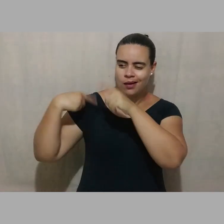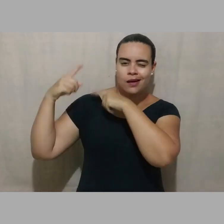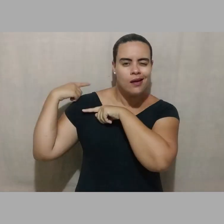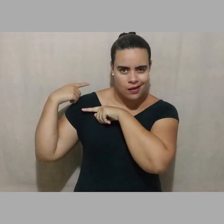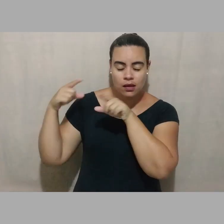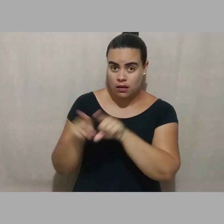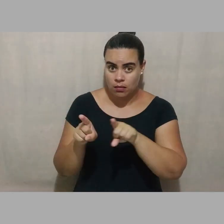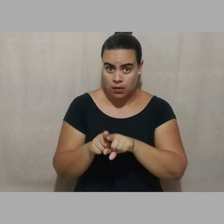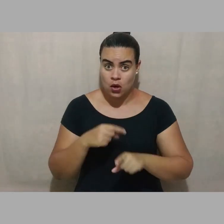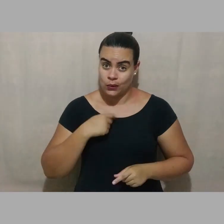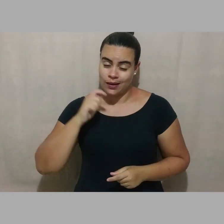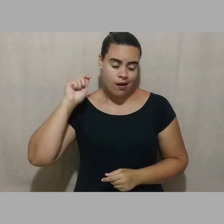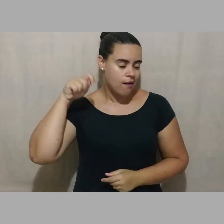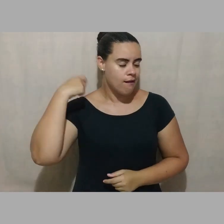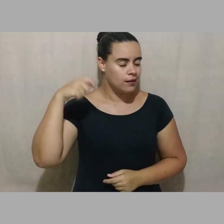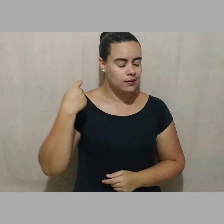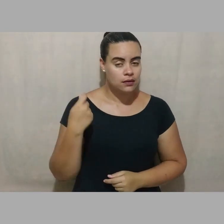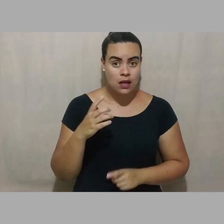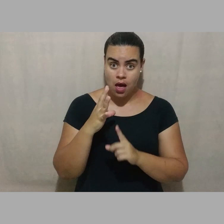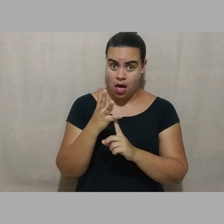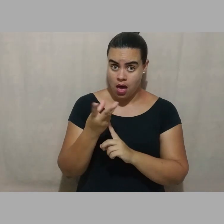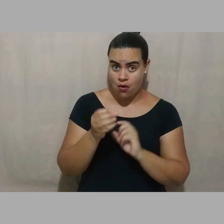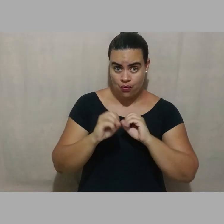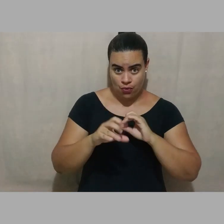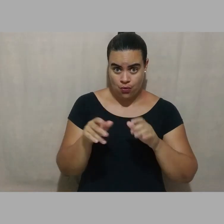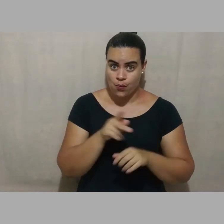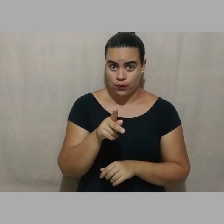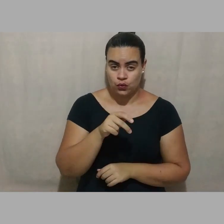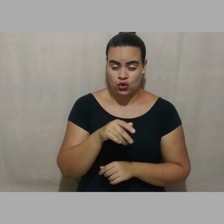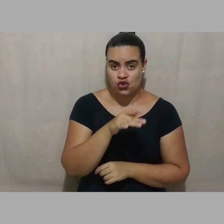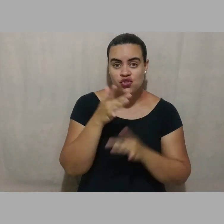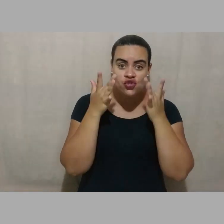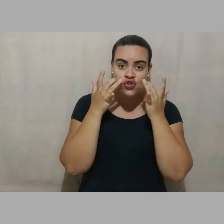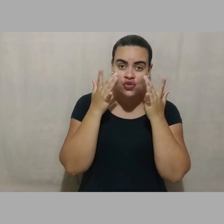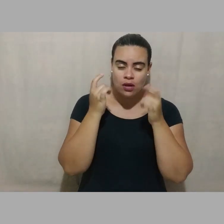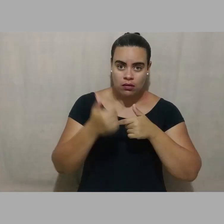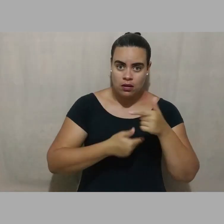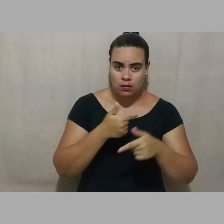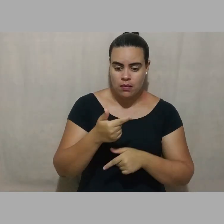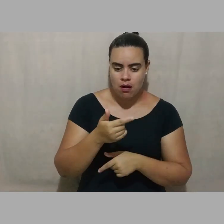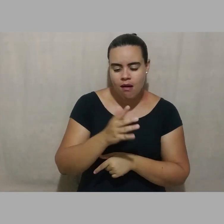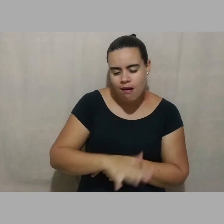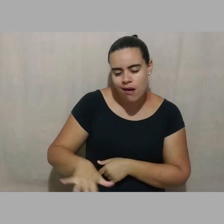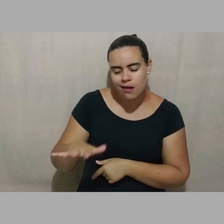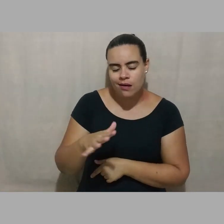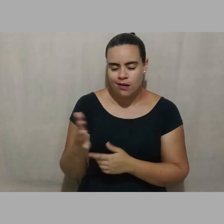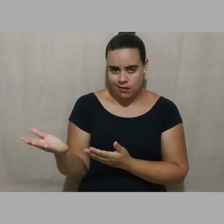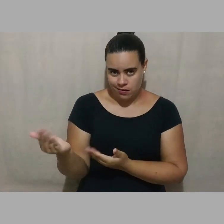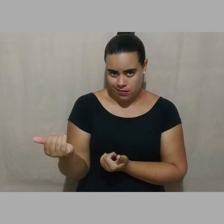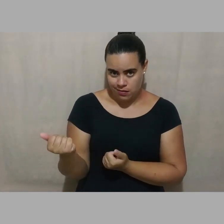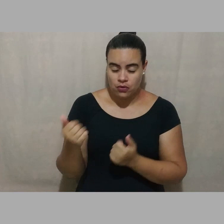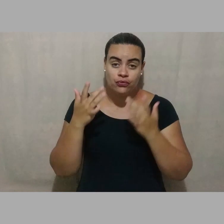ancestralidade também, né? Sou atriz, arte educadora, professora de teatro, trabalho com a infância e a juventude, e